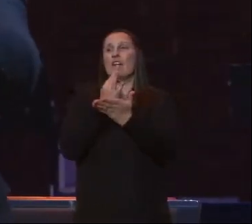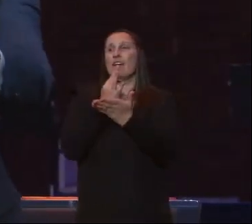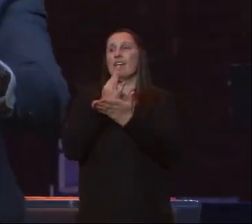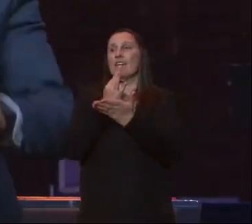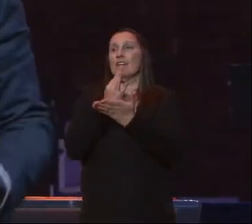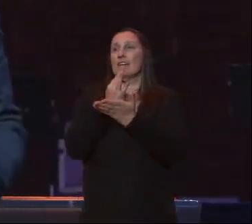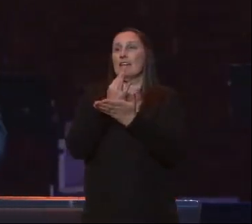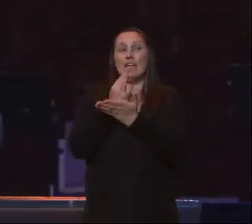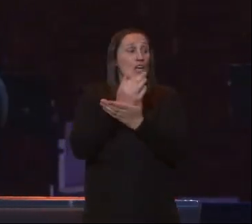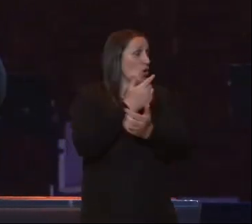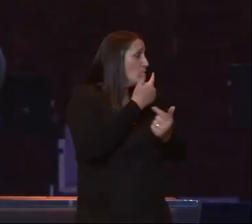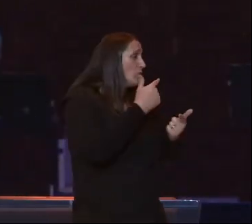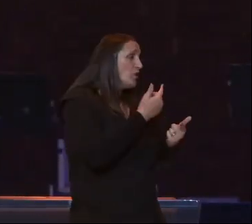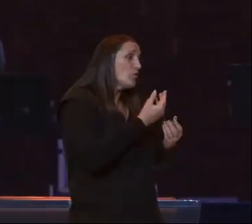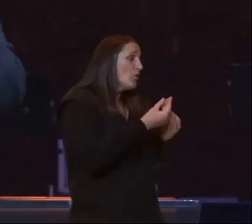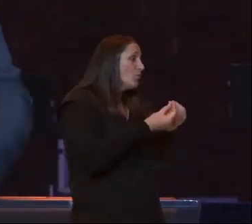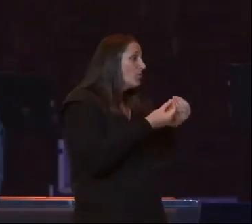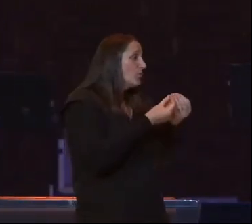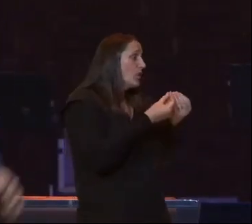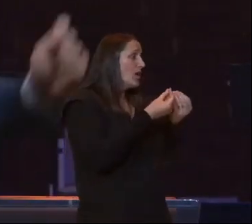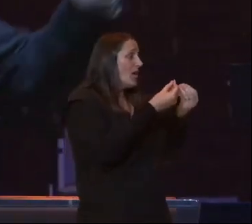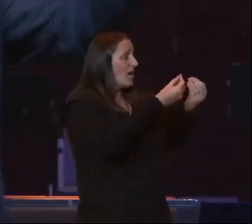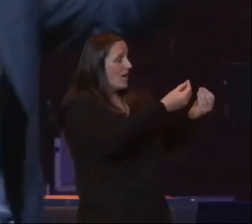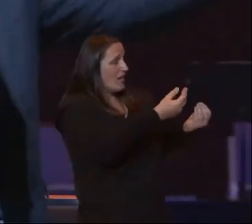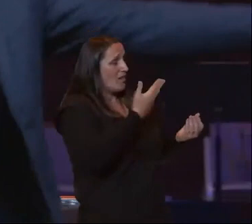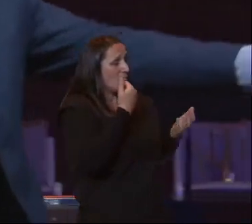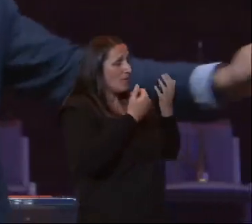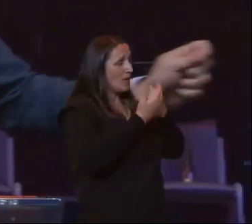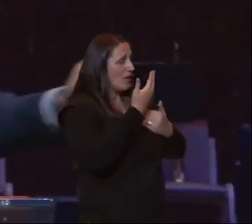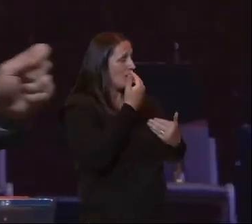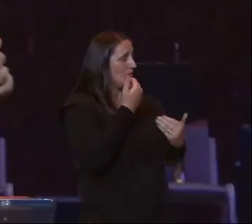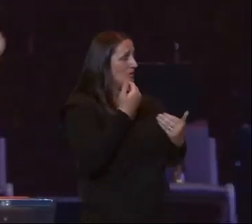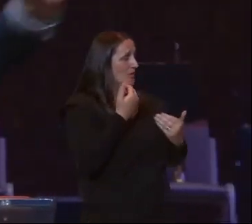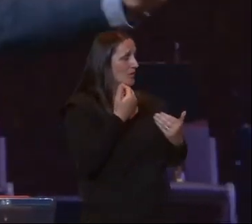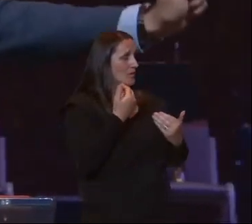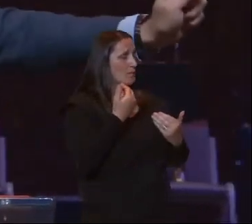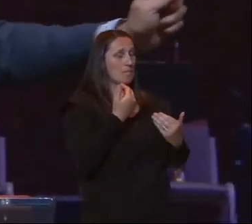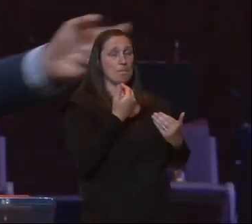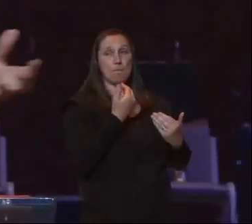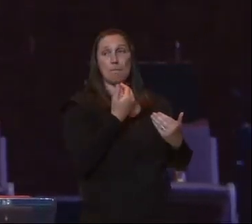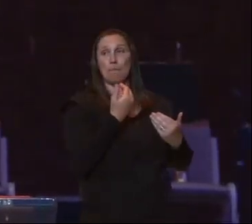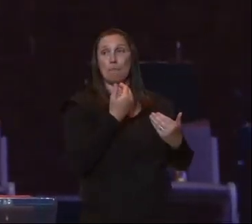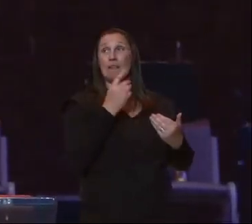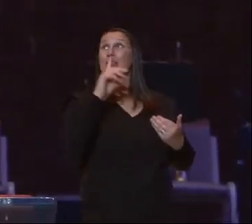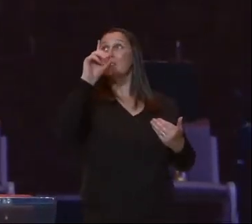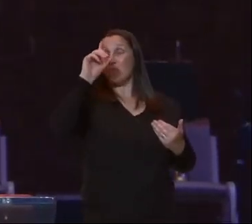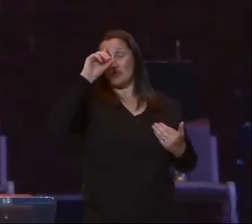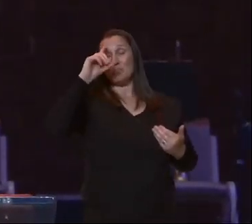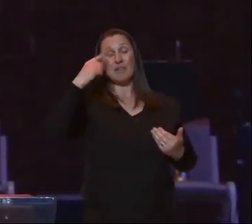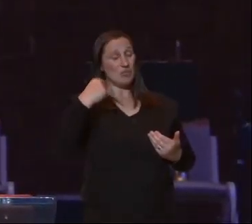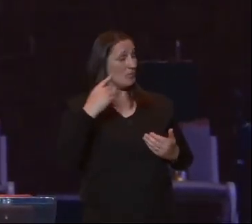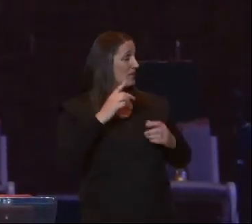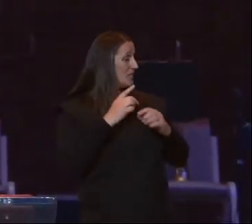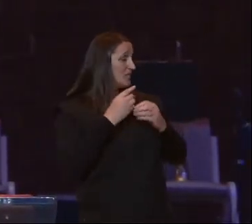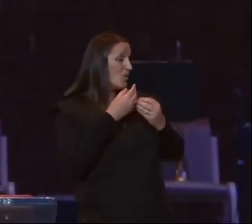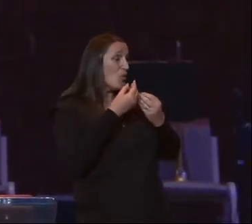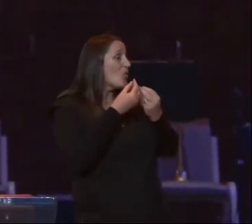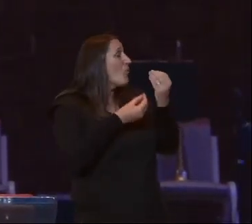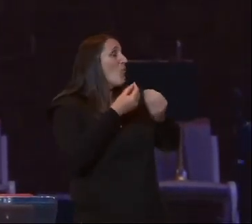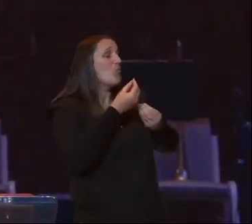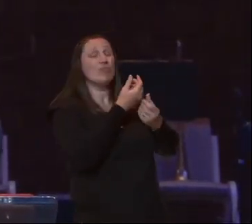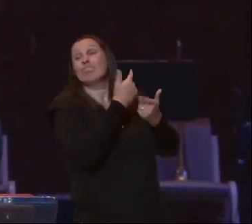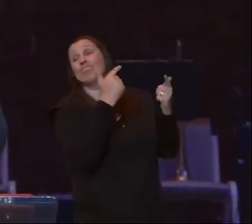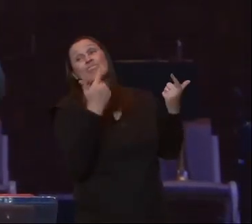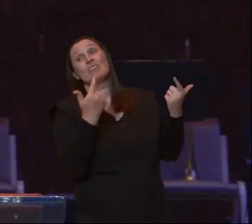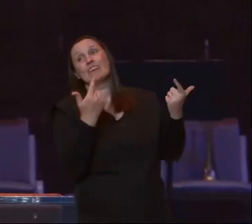tenho como te alimentar, eu não tenho como te sustentar, eu entendi o convite de Deus, a ordem do Senhor, mas eu não tenho como.